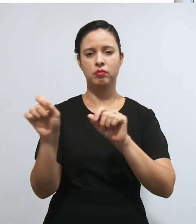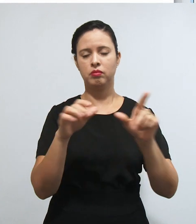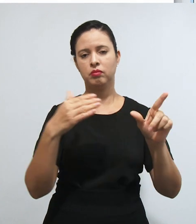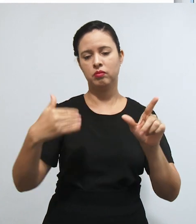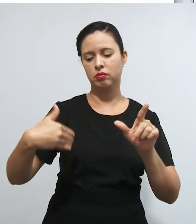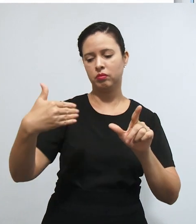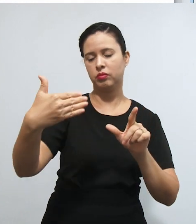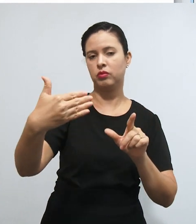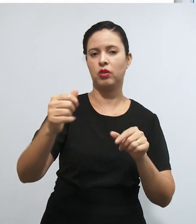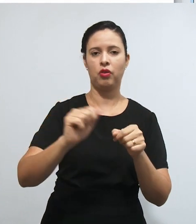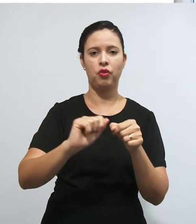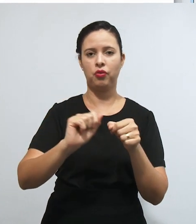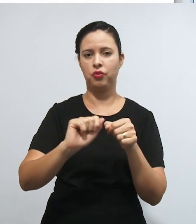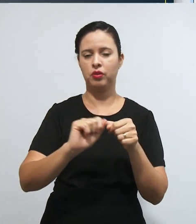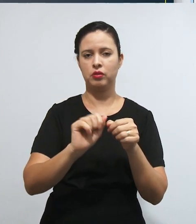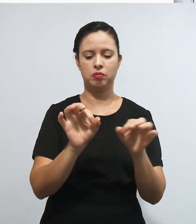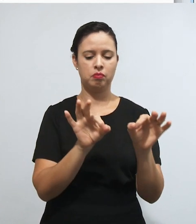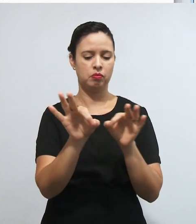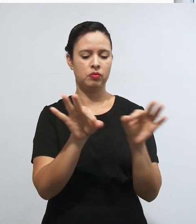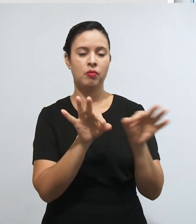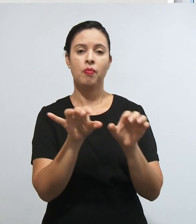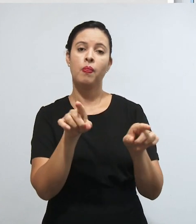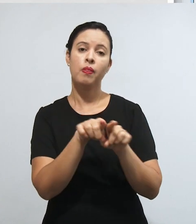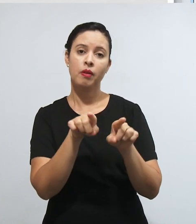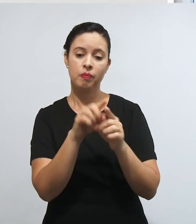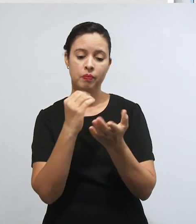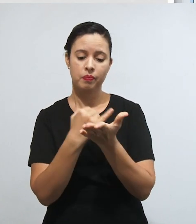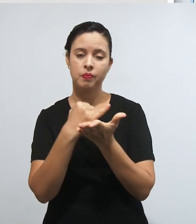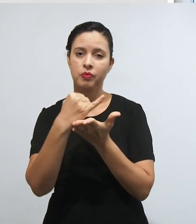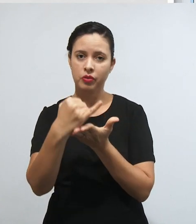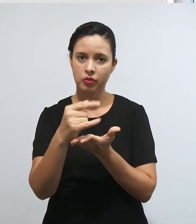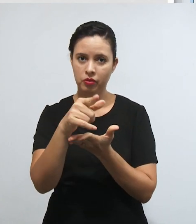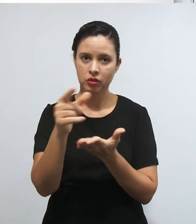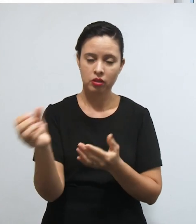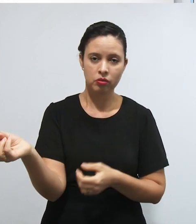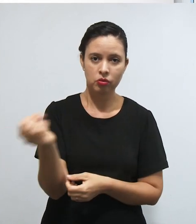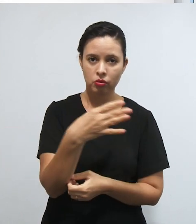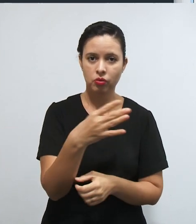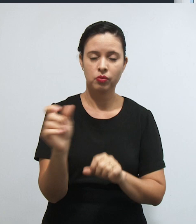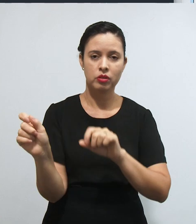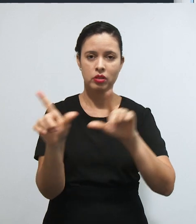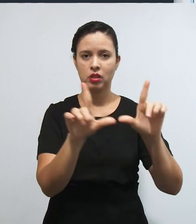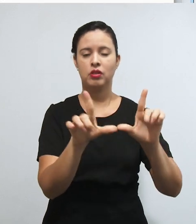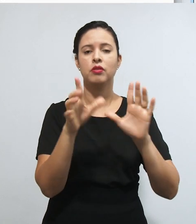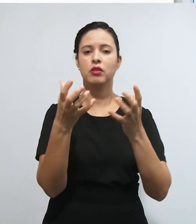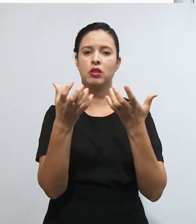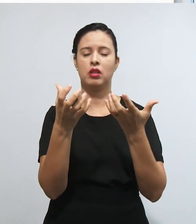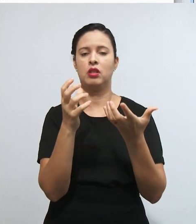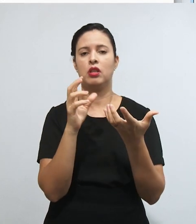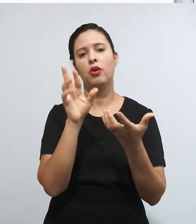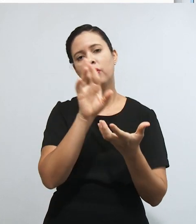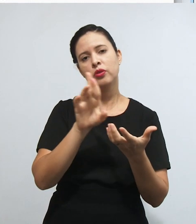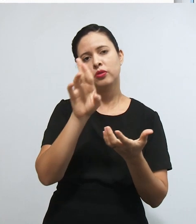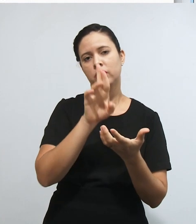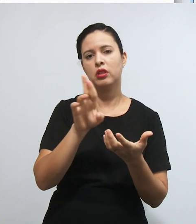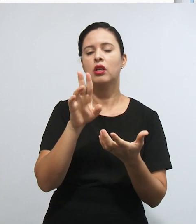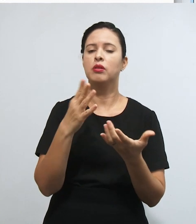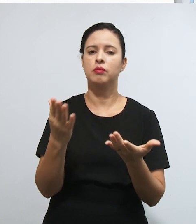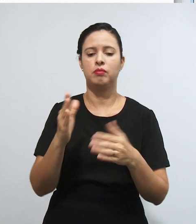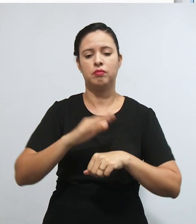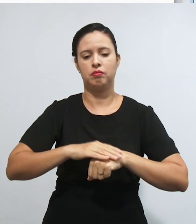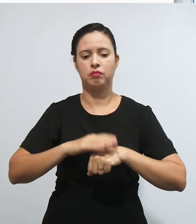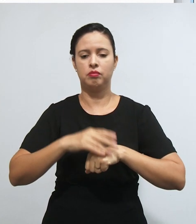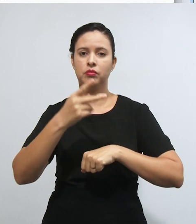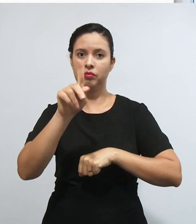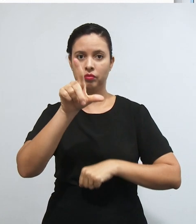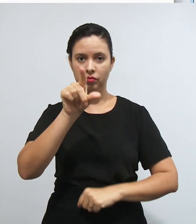a construção do teu trabalho, como também no início, tá? Quando você cria um novo slide, você já pode dizer se quer utilizar algum desses designs aqui. Tá?